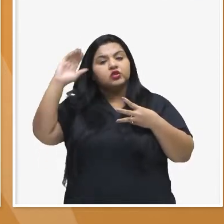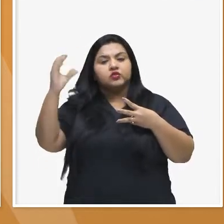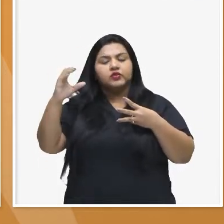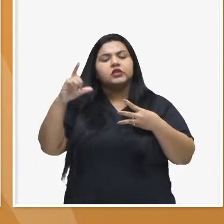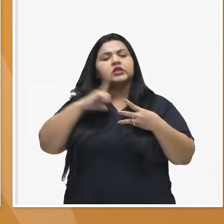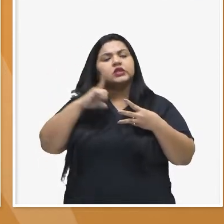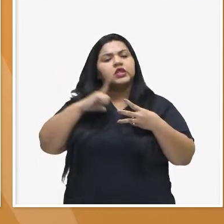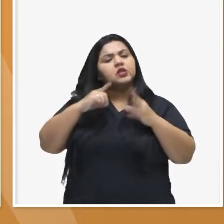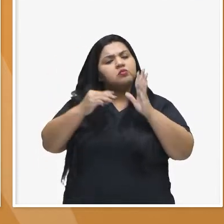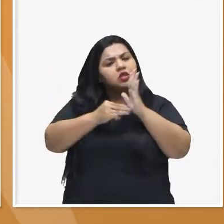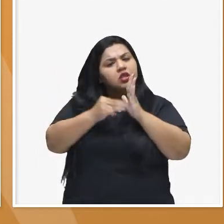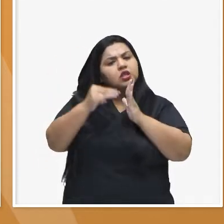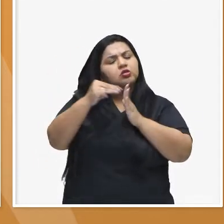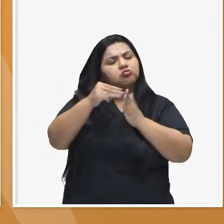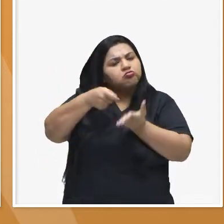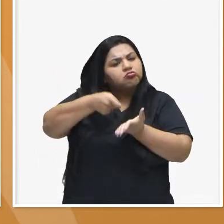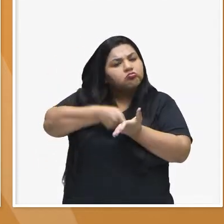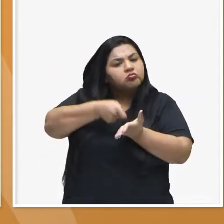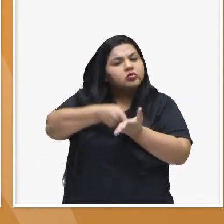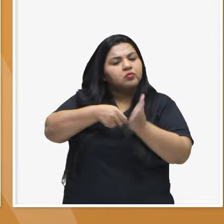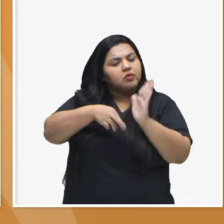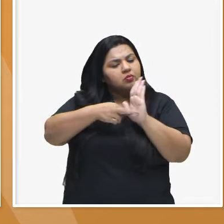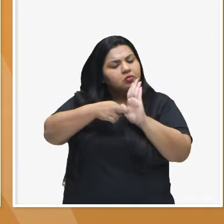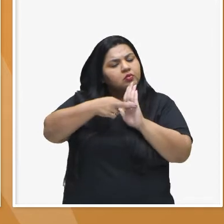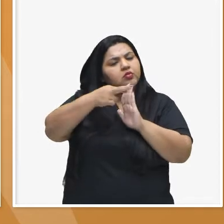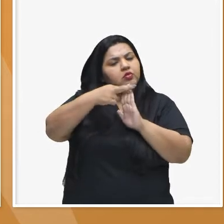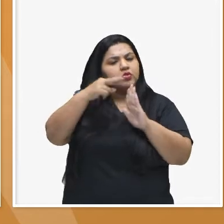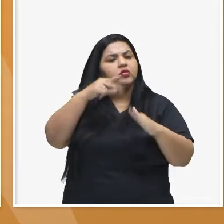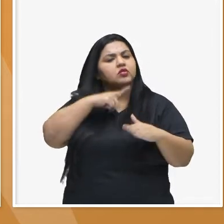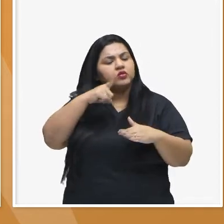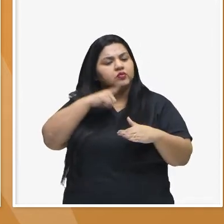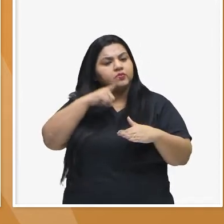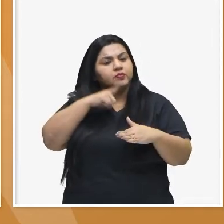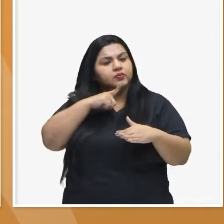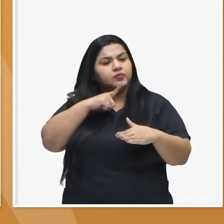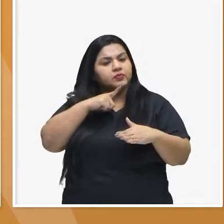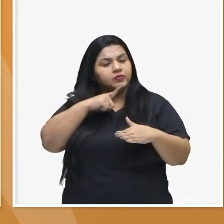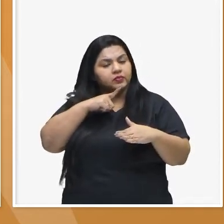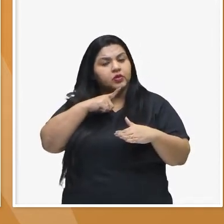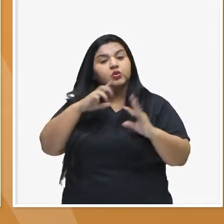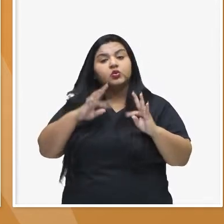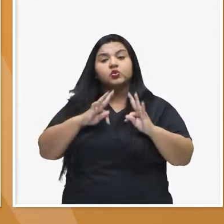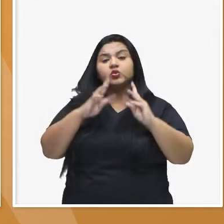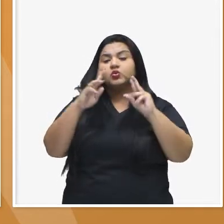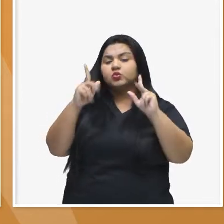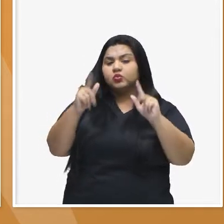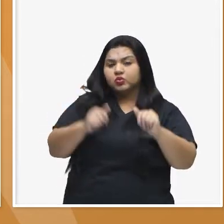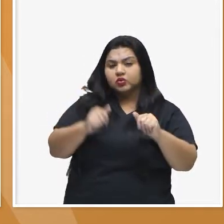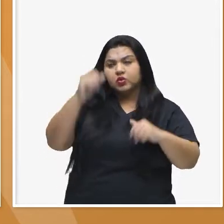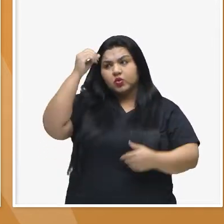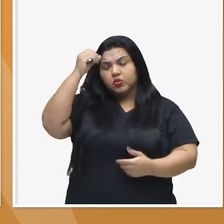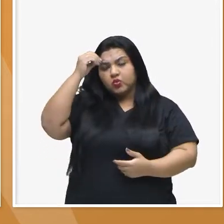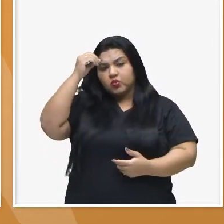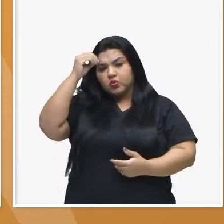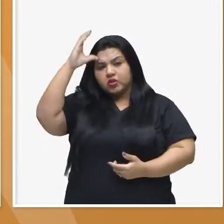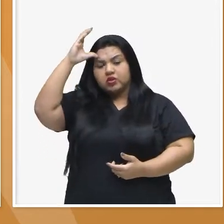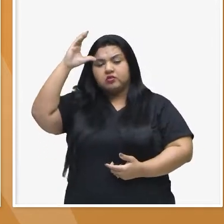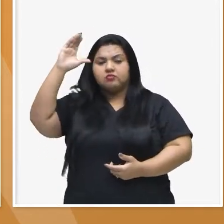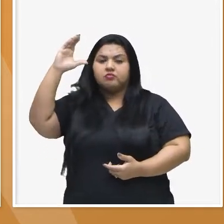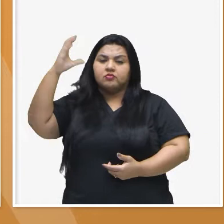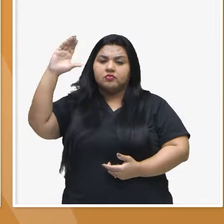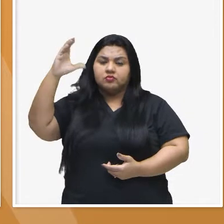rigor, que é o método das ciências, da natureza. Então, todo conhecimento científico, ele